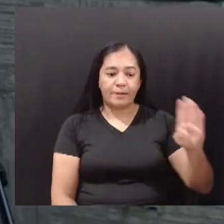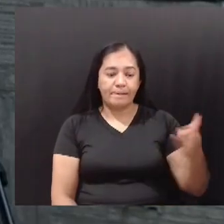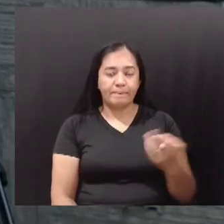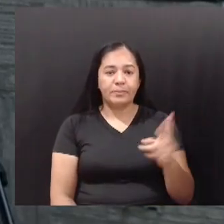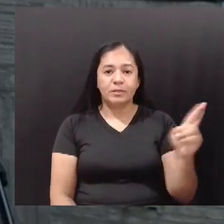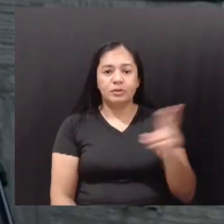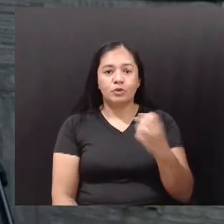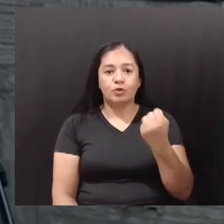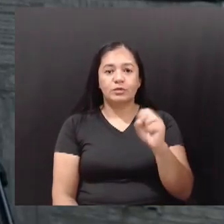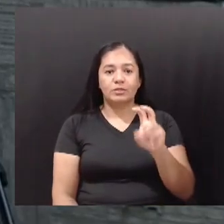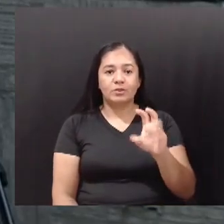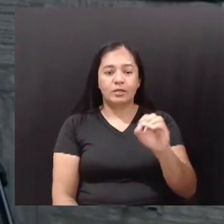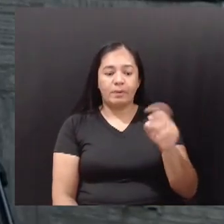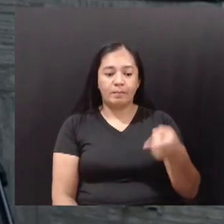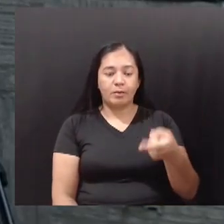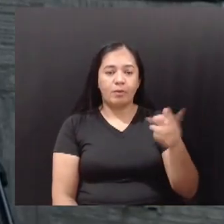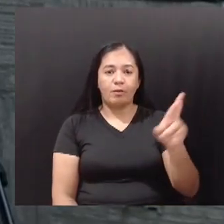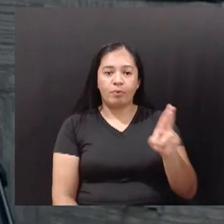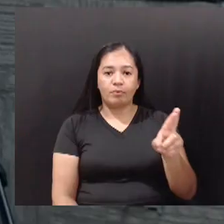113.850.000, sendo R$